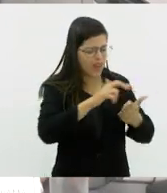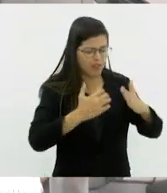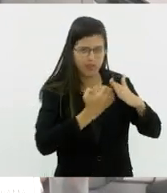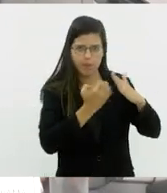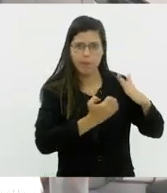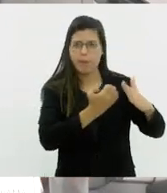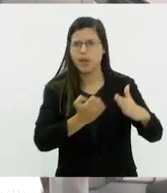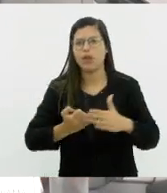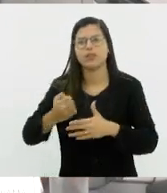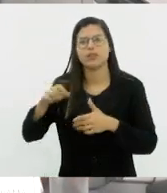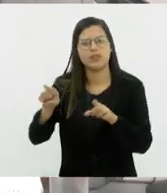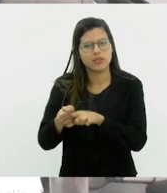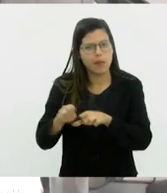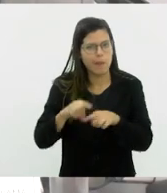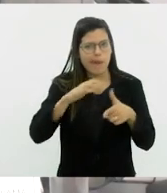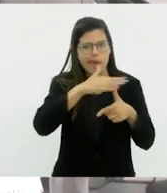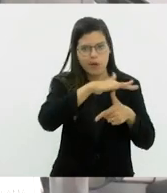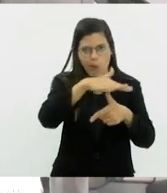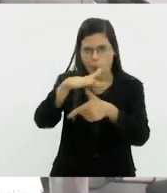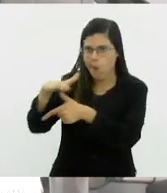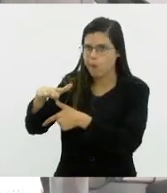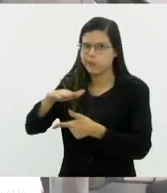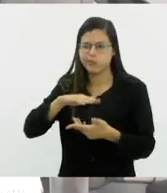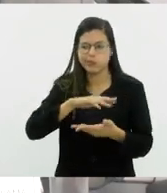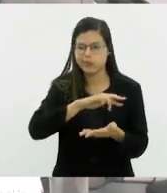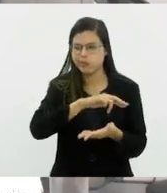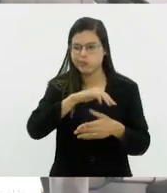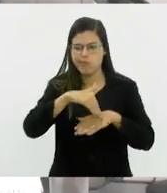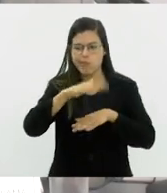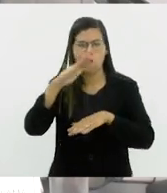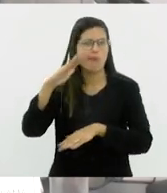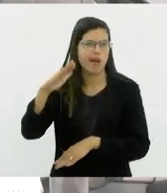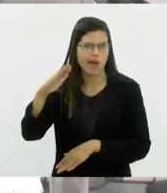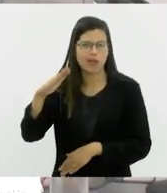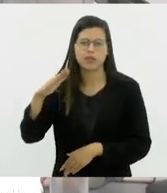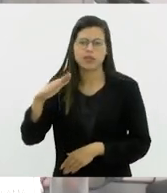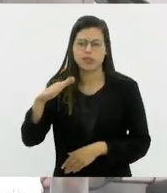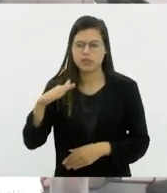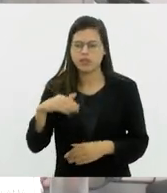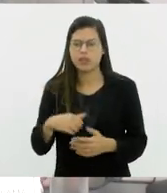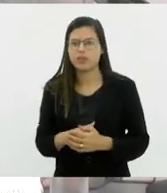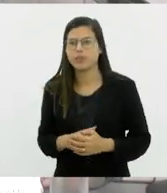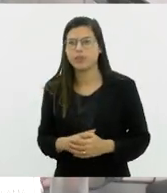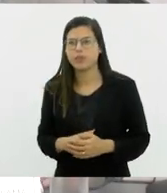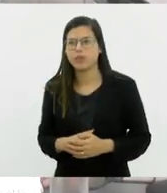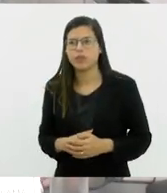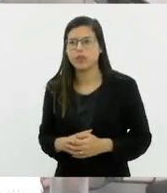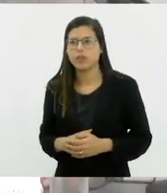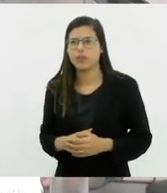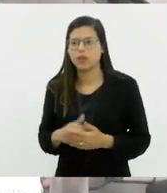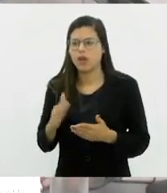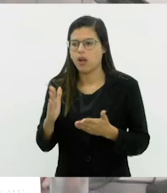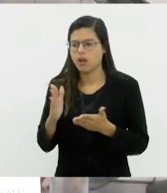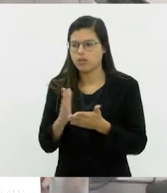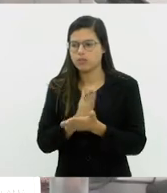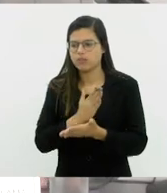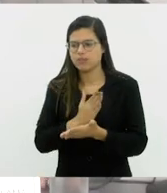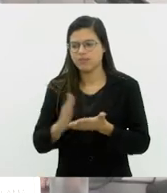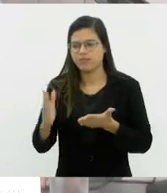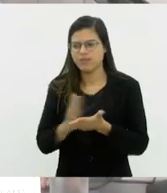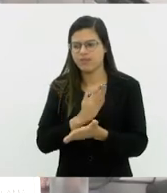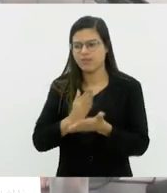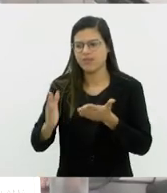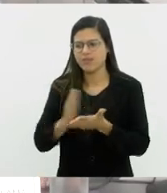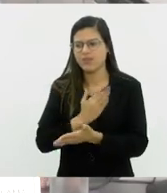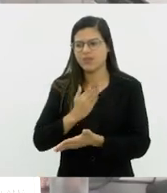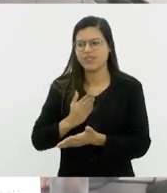mais voos, há muito mais helicópteros, há muito mais itinerários, alguns dos quais eu diria que são pornográficos. Tem um